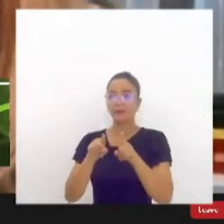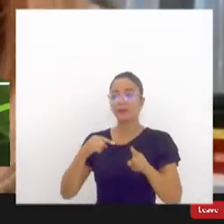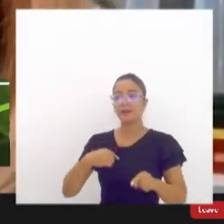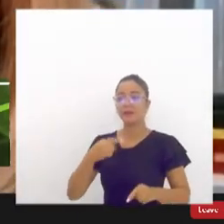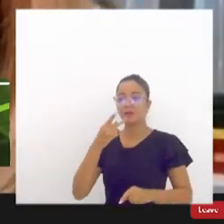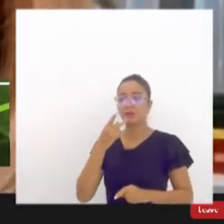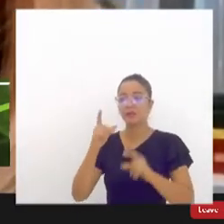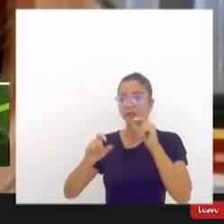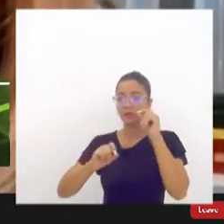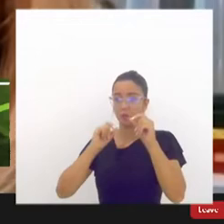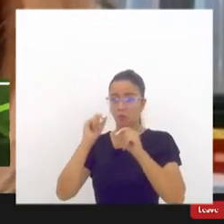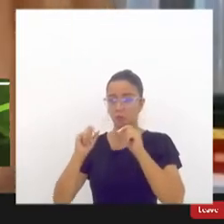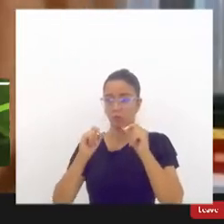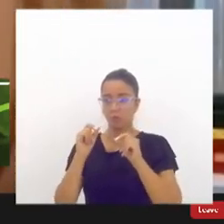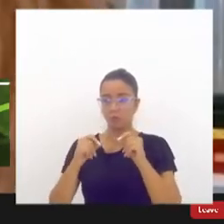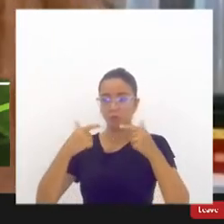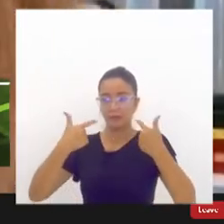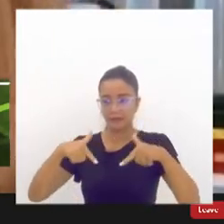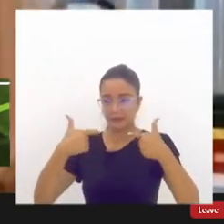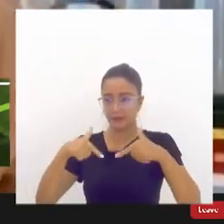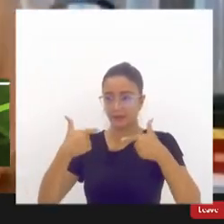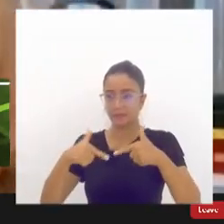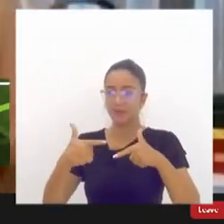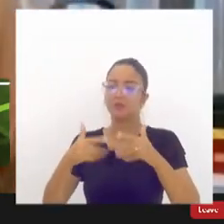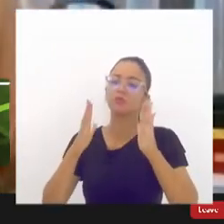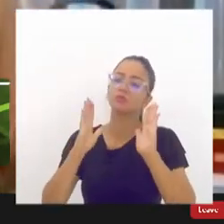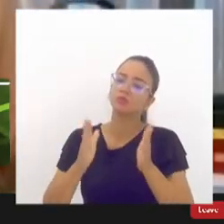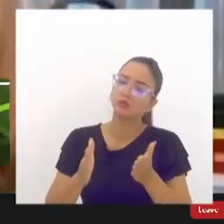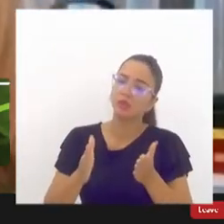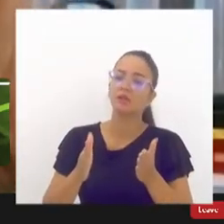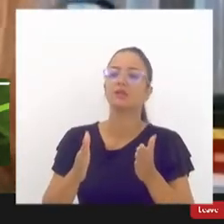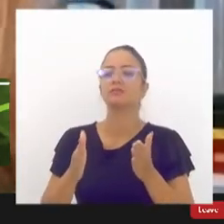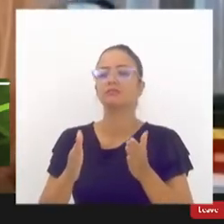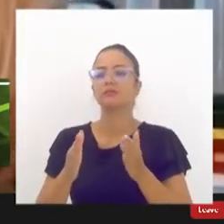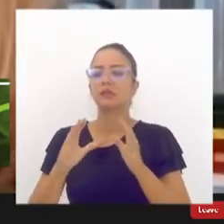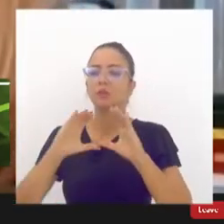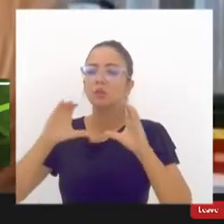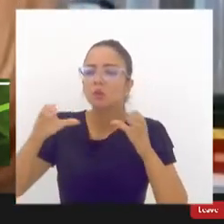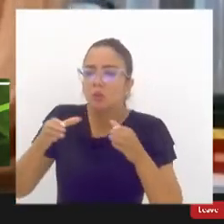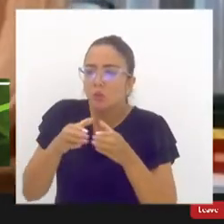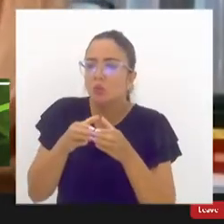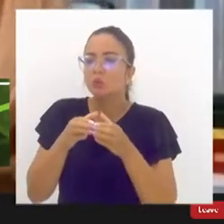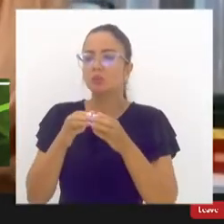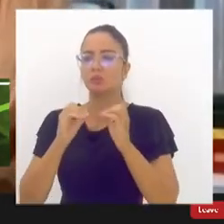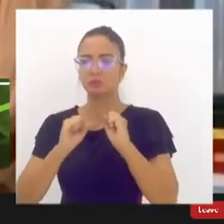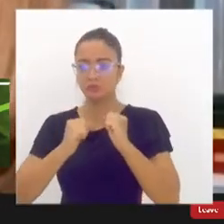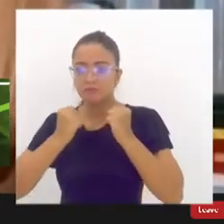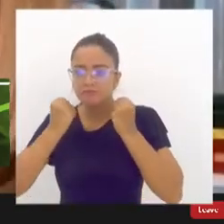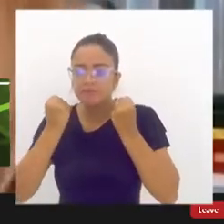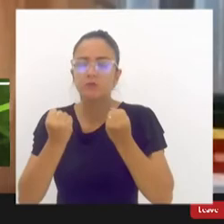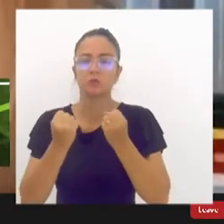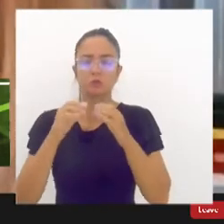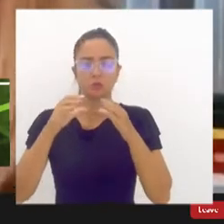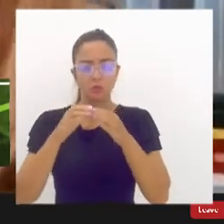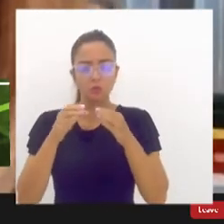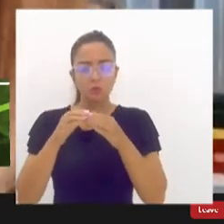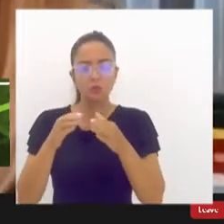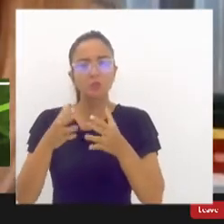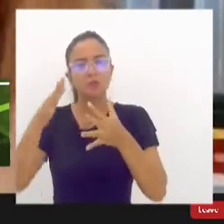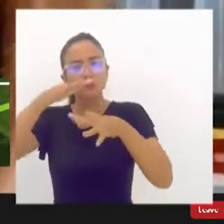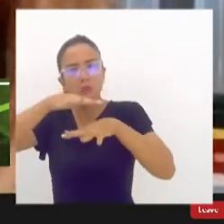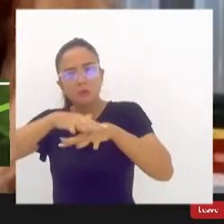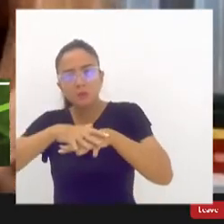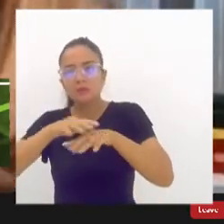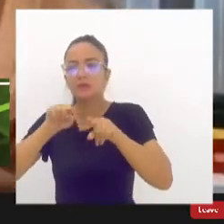ao trabalho que vem sendo desenvolvido por toda a Comissão de Inclusão e Diversidade, que eu